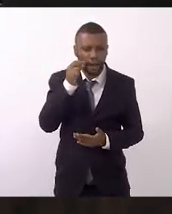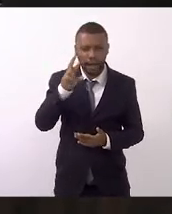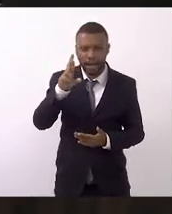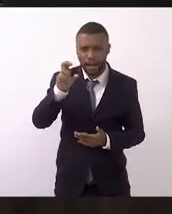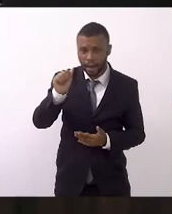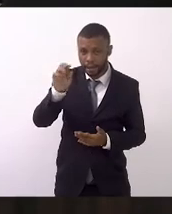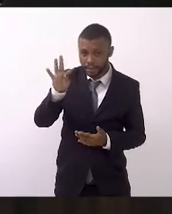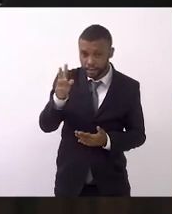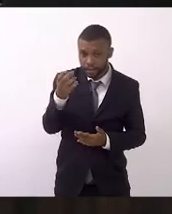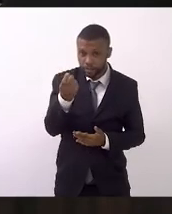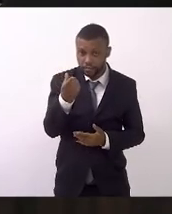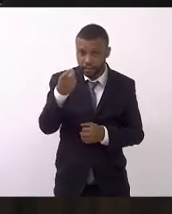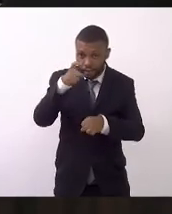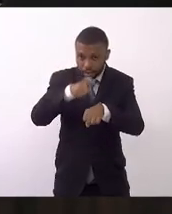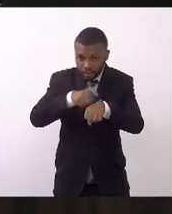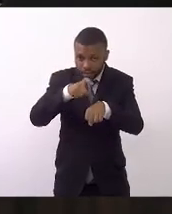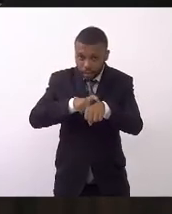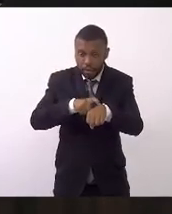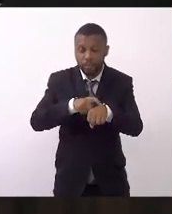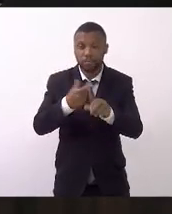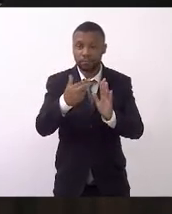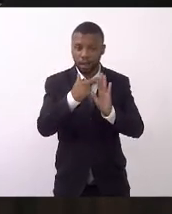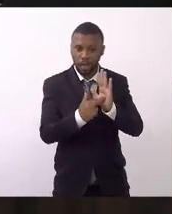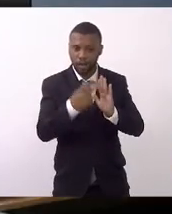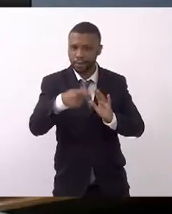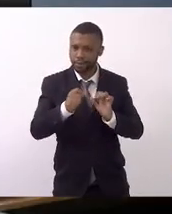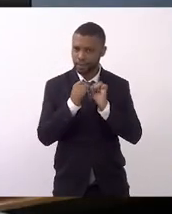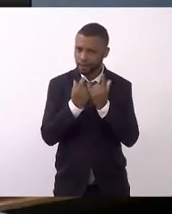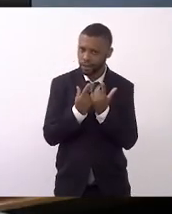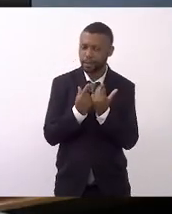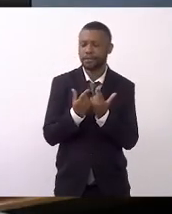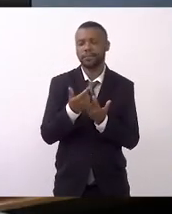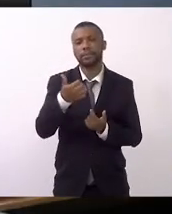Vossa Excelência dispõe de 10 minutos no tempo regimental.